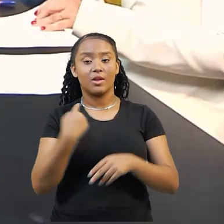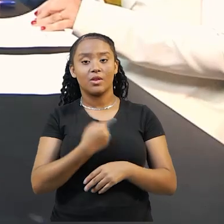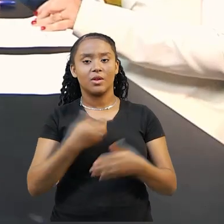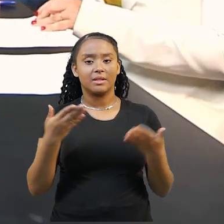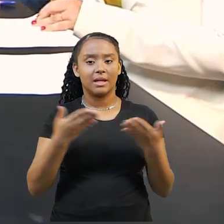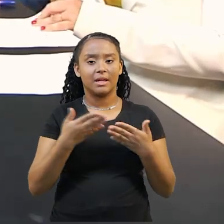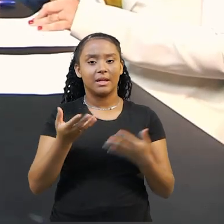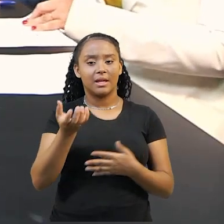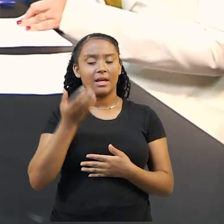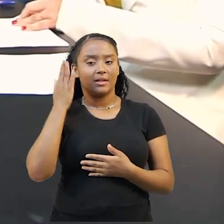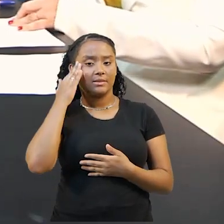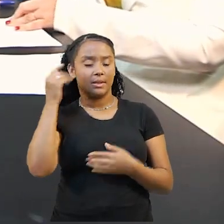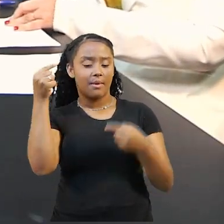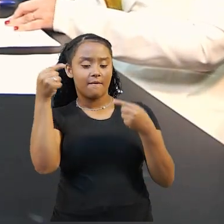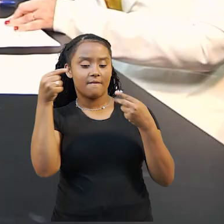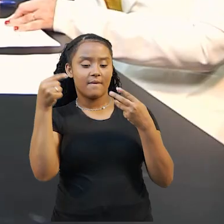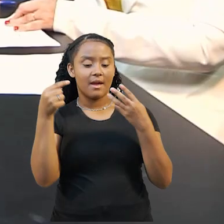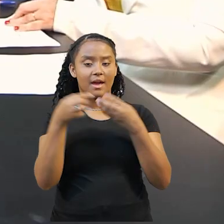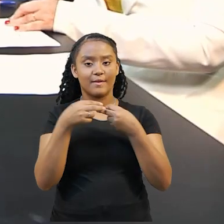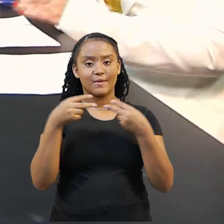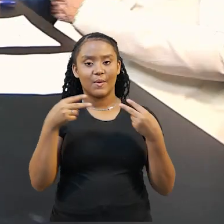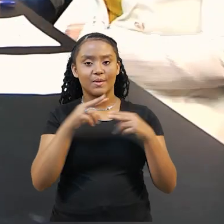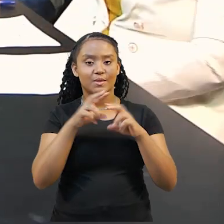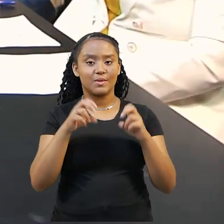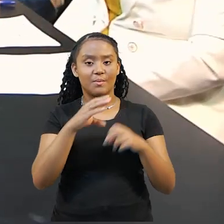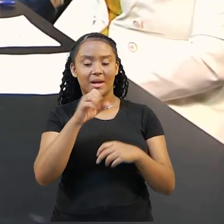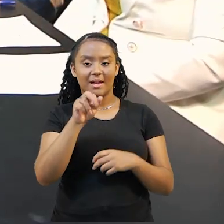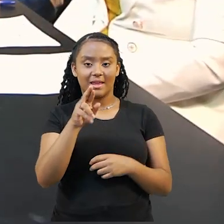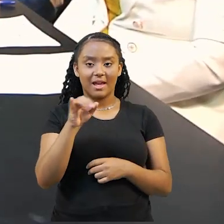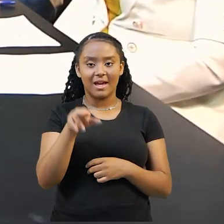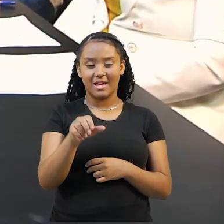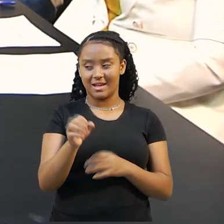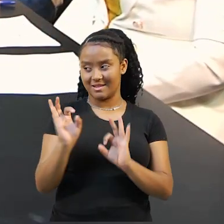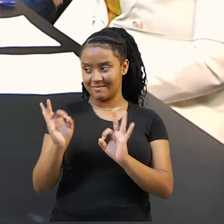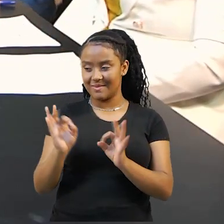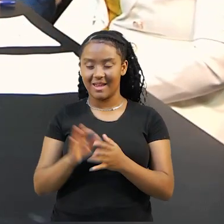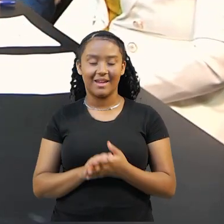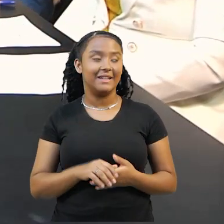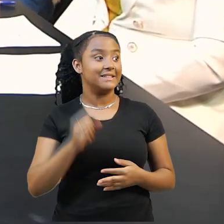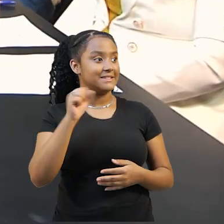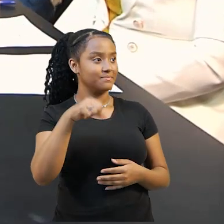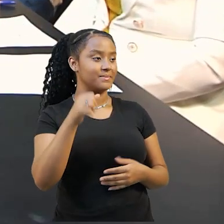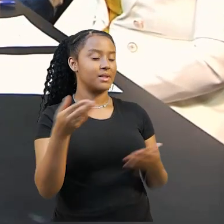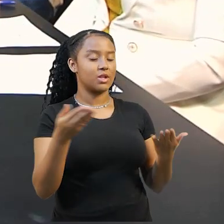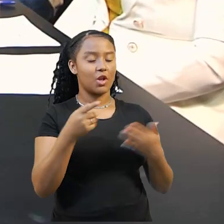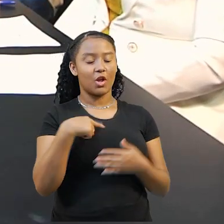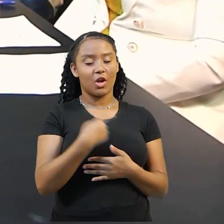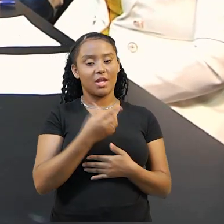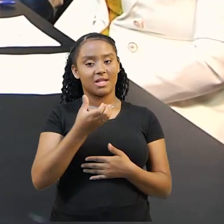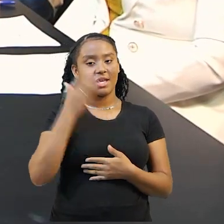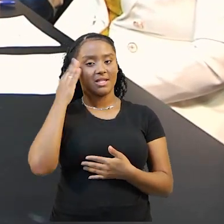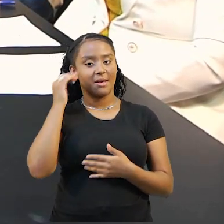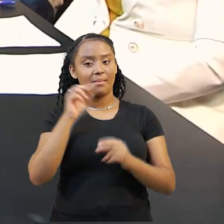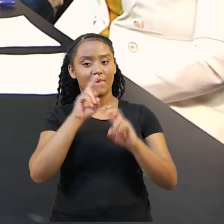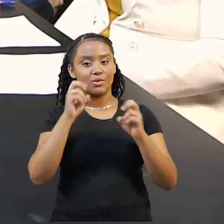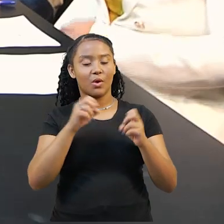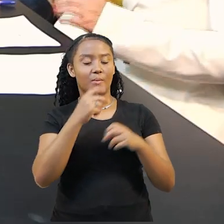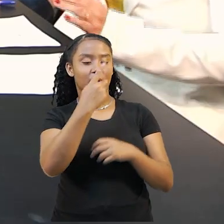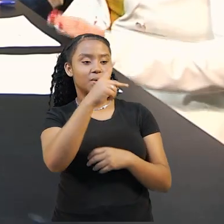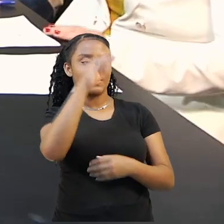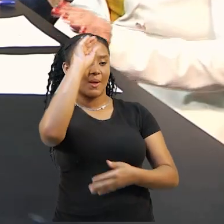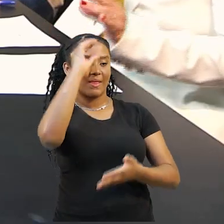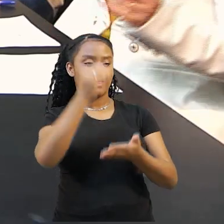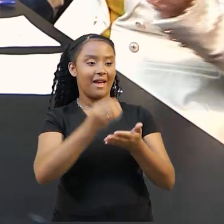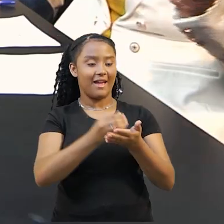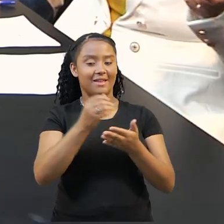aqui querendo saber um montão de coisas, curiosidades sobre a Catarina, né, Eliane? Então, agora a gente quer saber um pouquinho, Catarina,